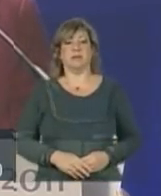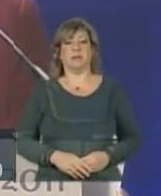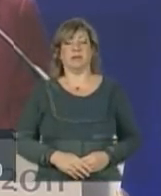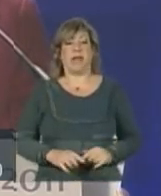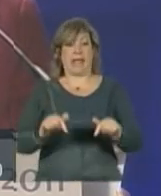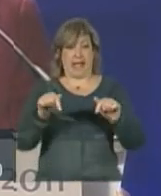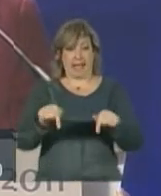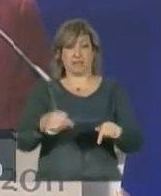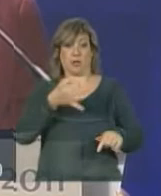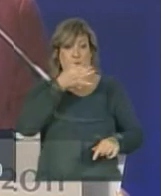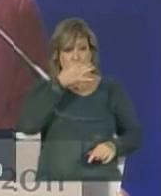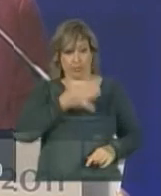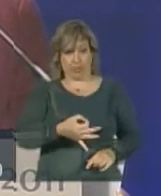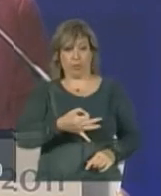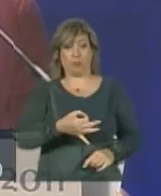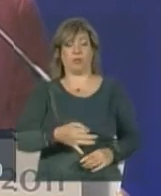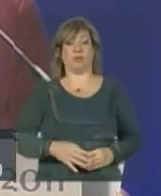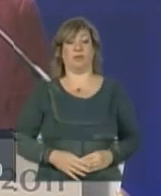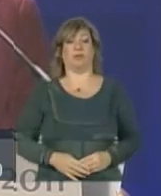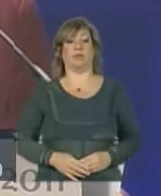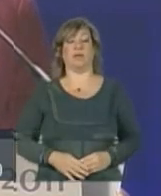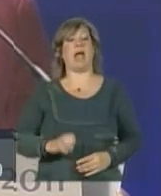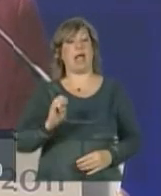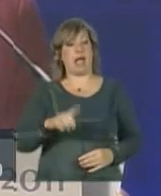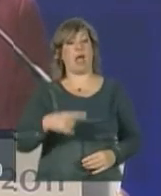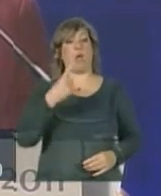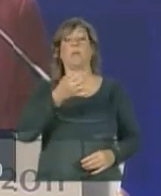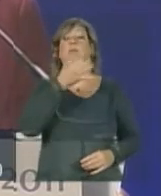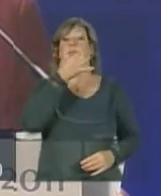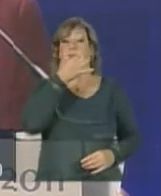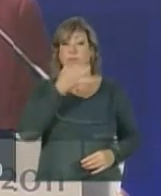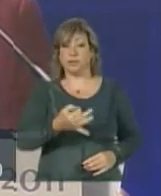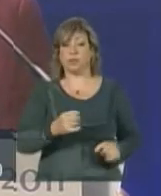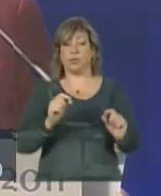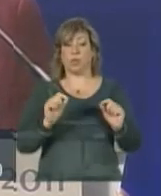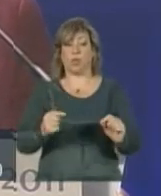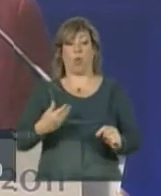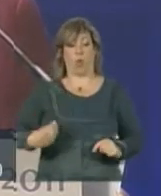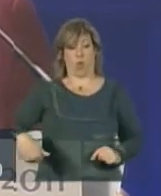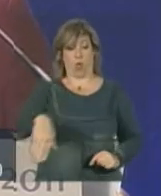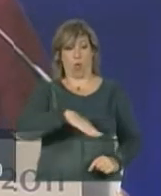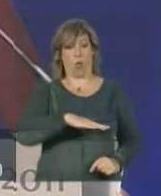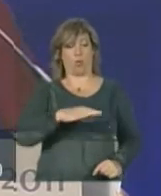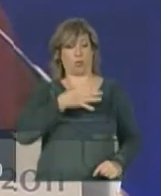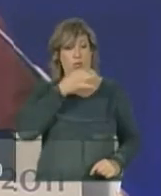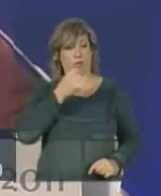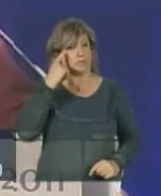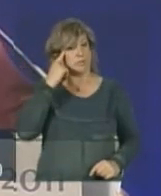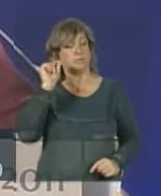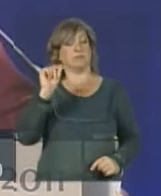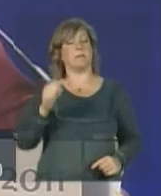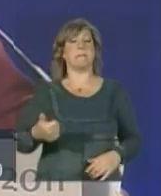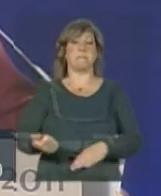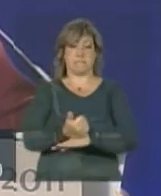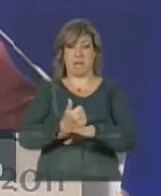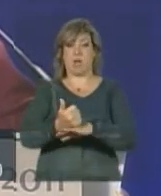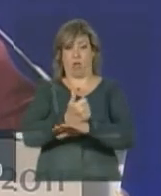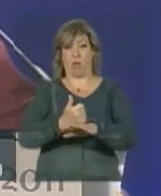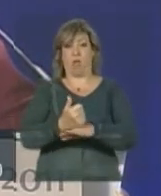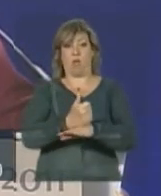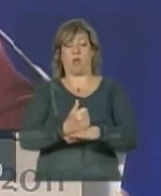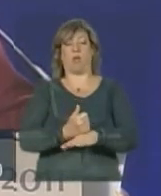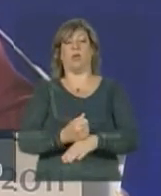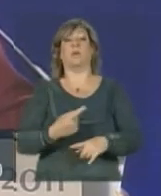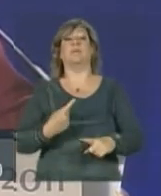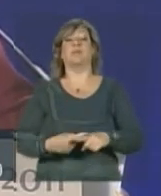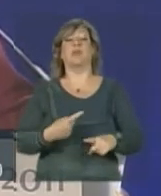Essa proposta é uma proposta que, do nosso ponto de vista, seria mais adequada, porque